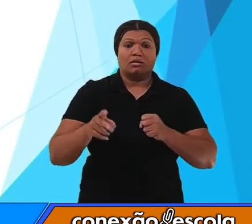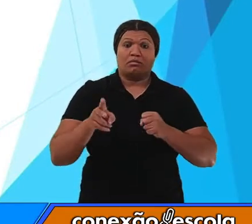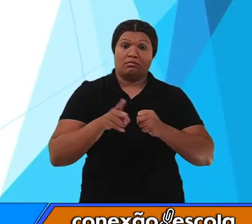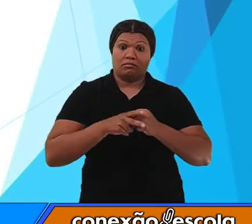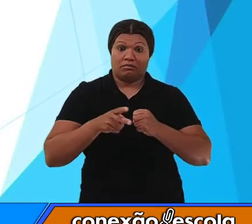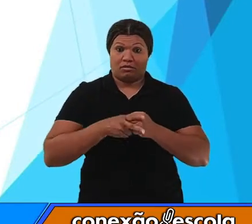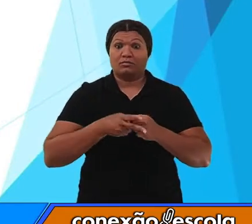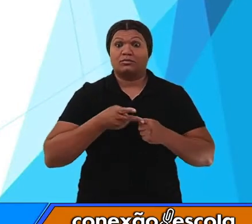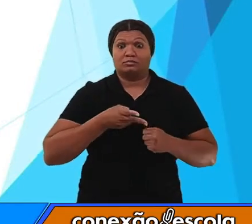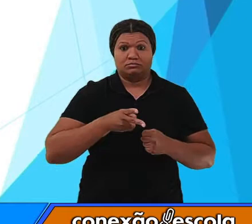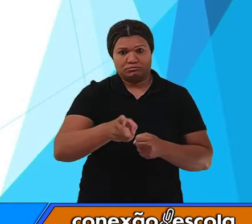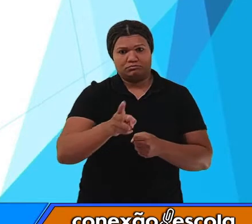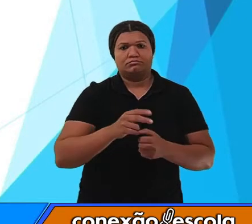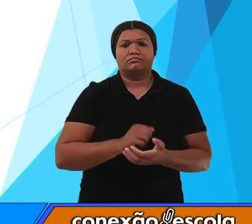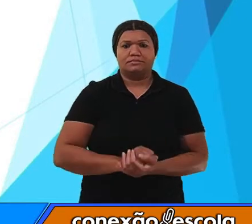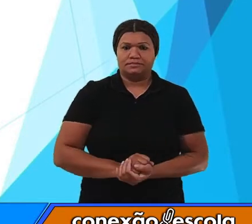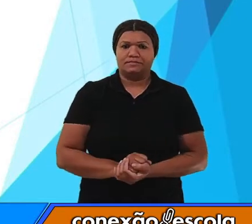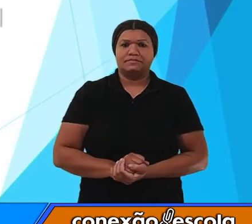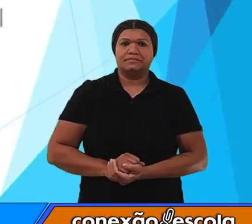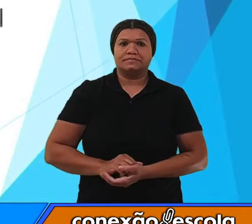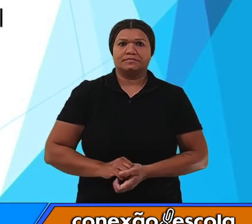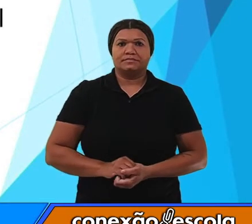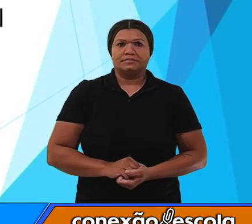no imperativo.